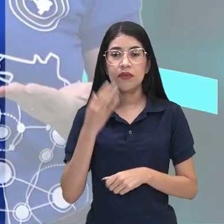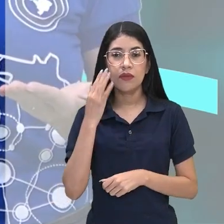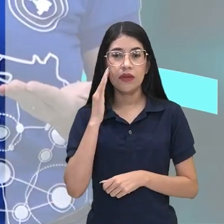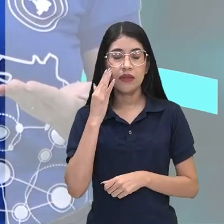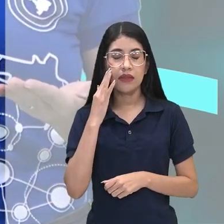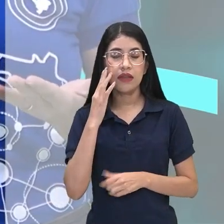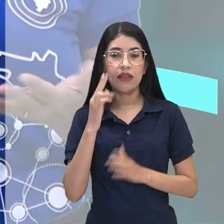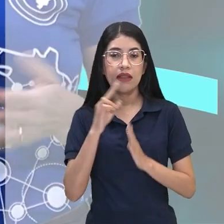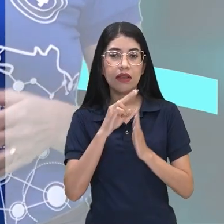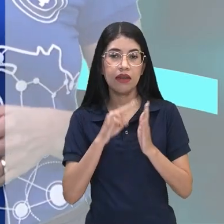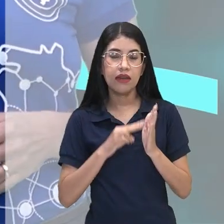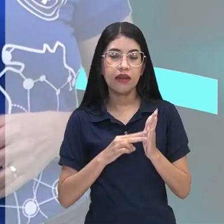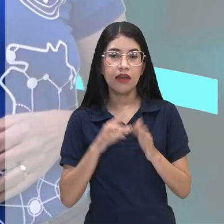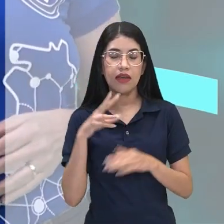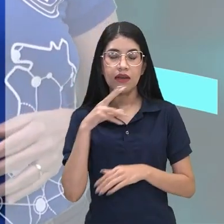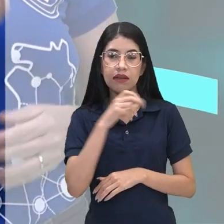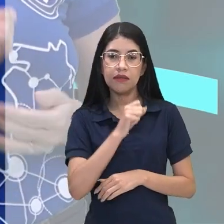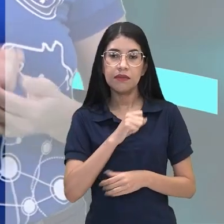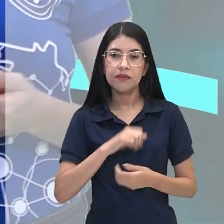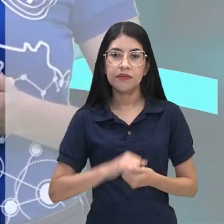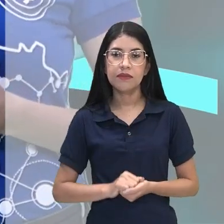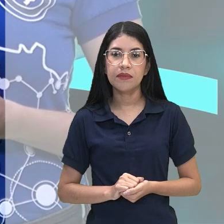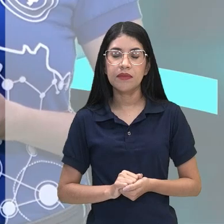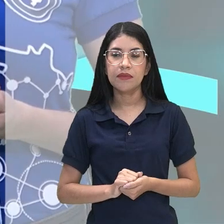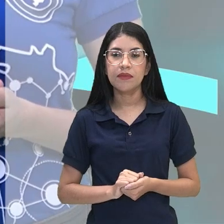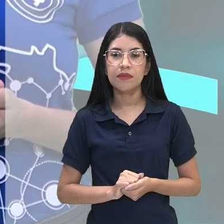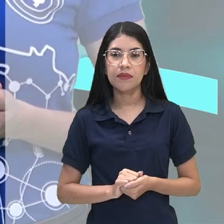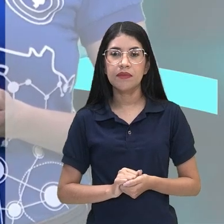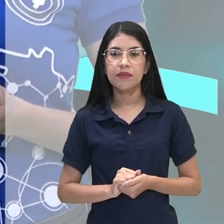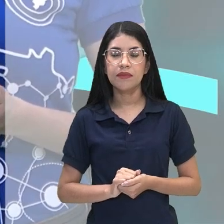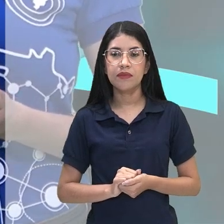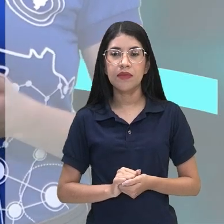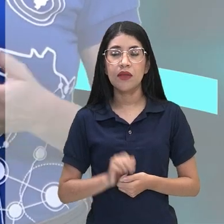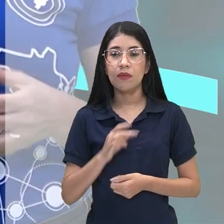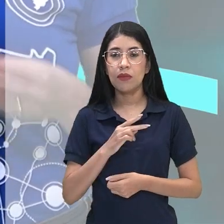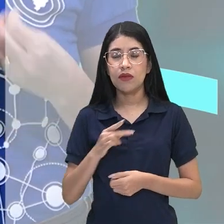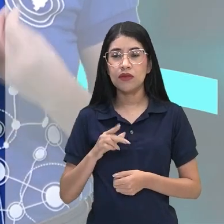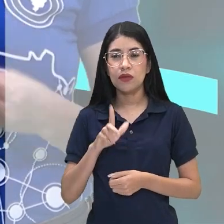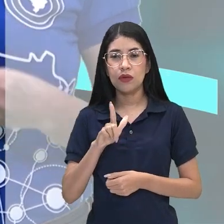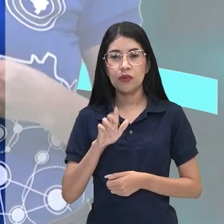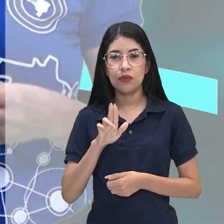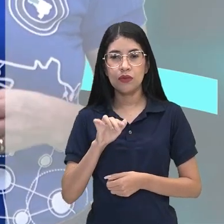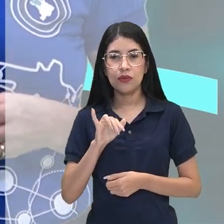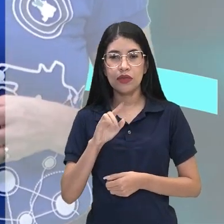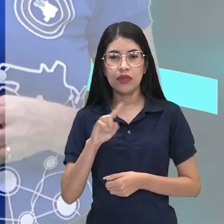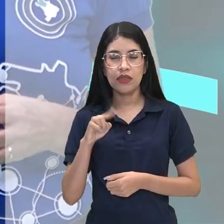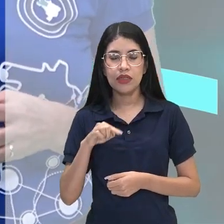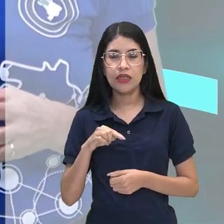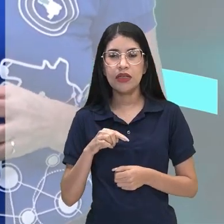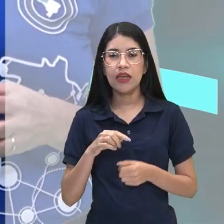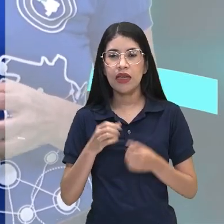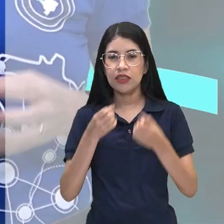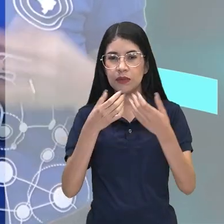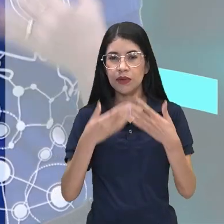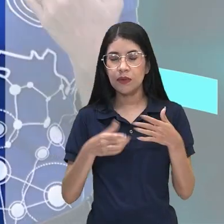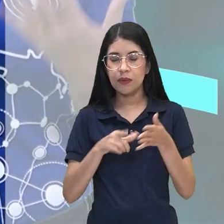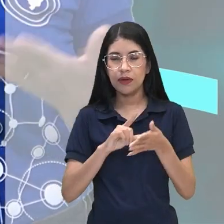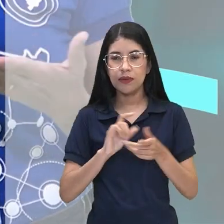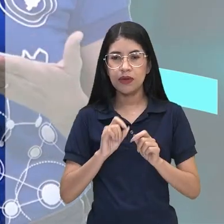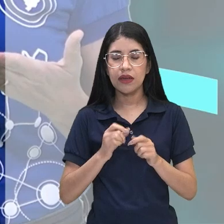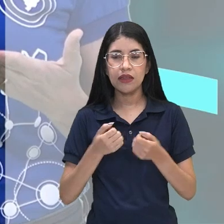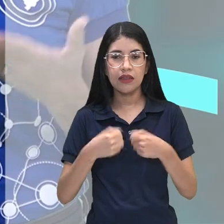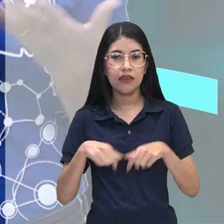mais rápida. Lembra que o teacher Luiz falou para vocês que a gente não precisa ficar traduzindo o texto todo, na verdade,